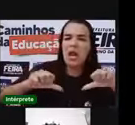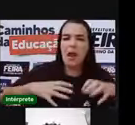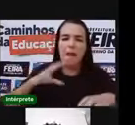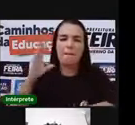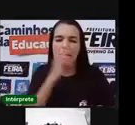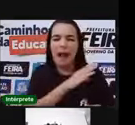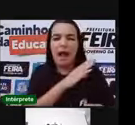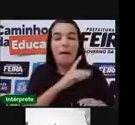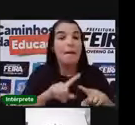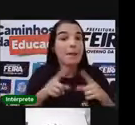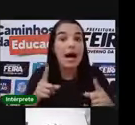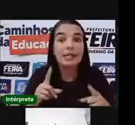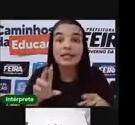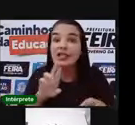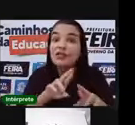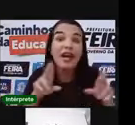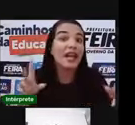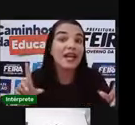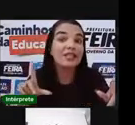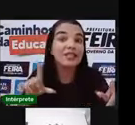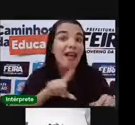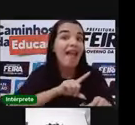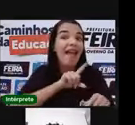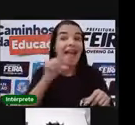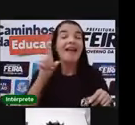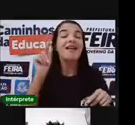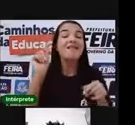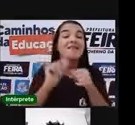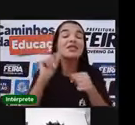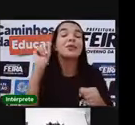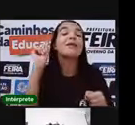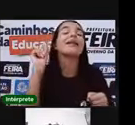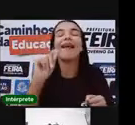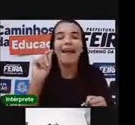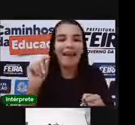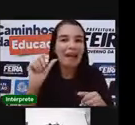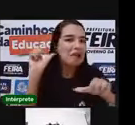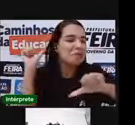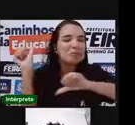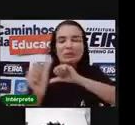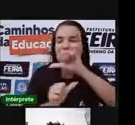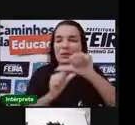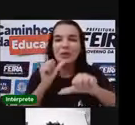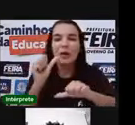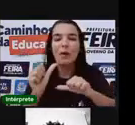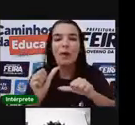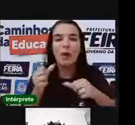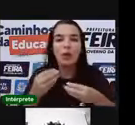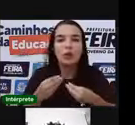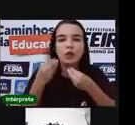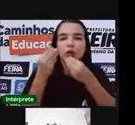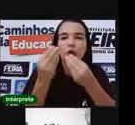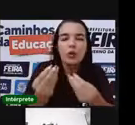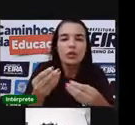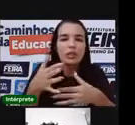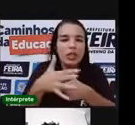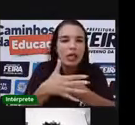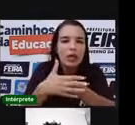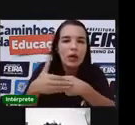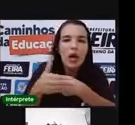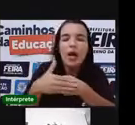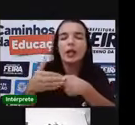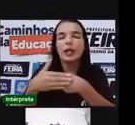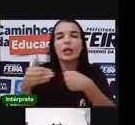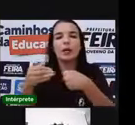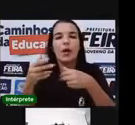escreveu muitas coisas para partilhar, não é? Experiências de amor, que ainda